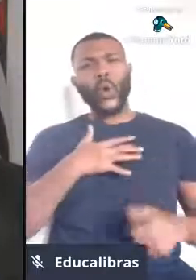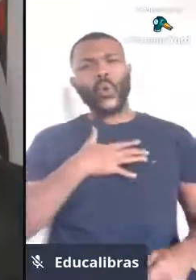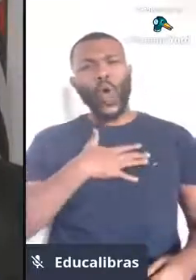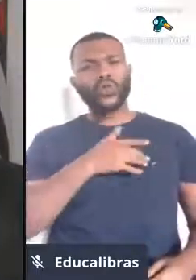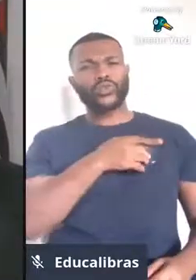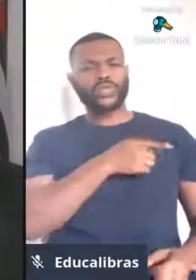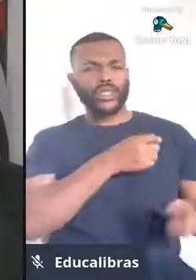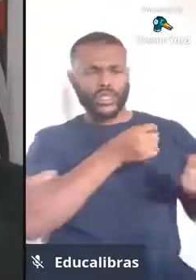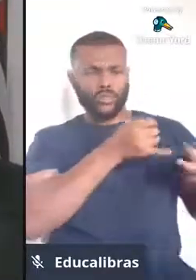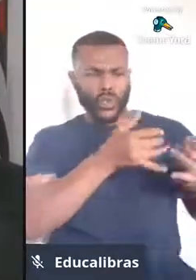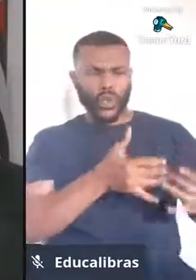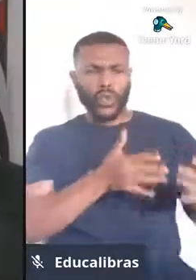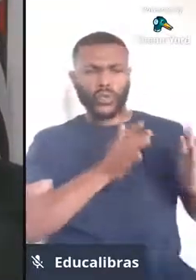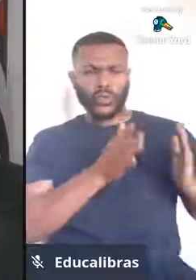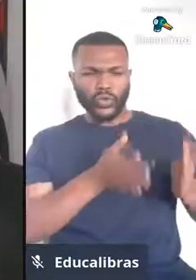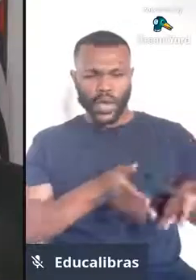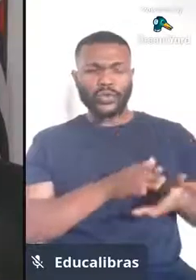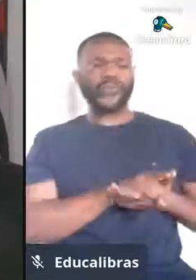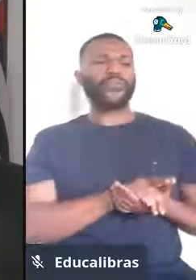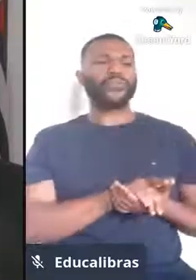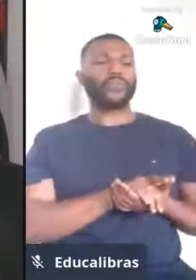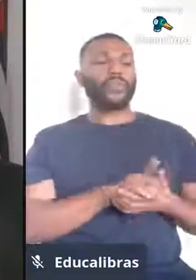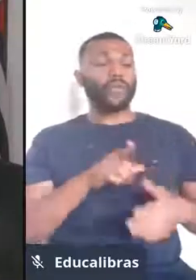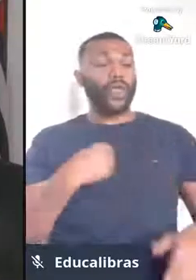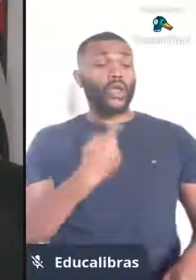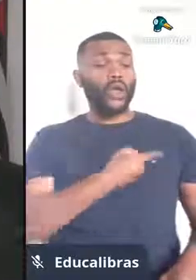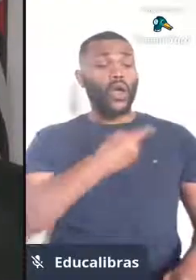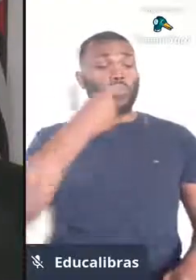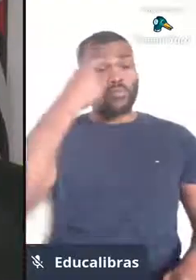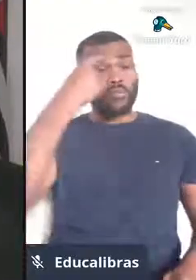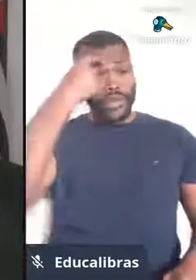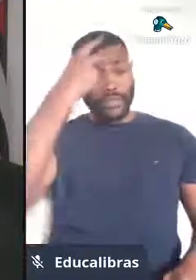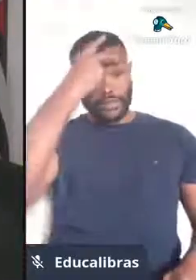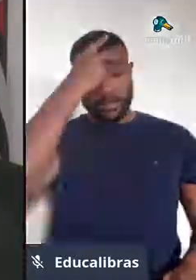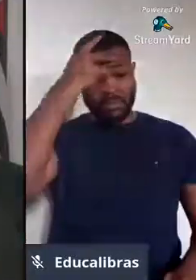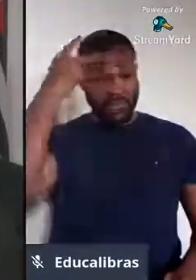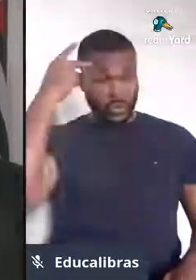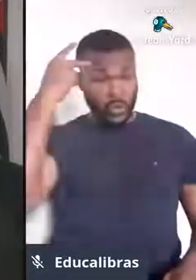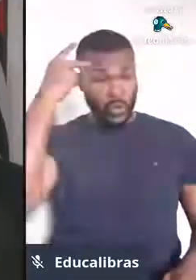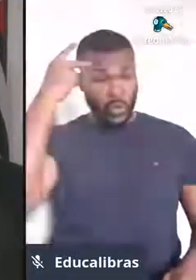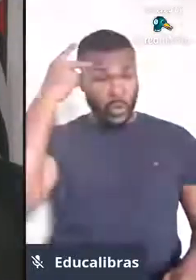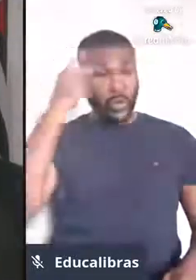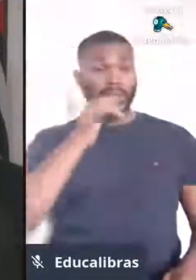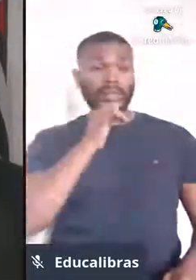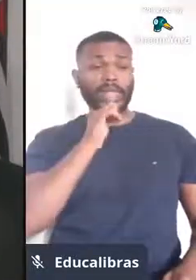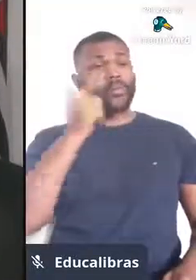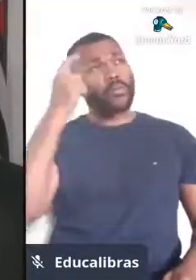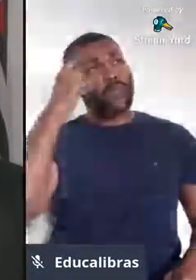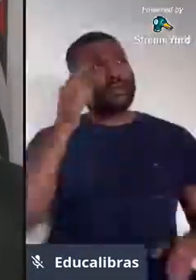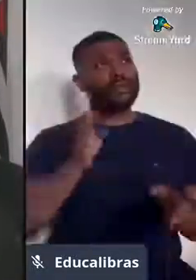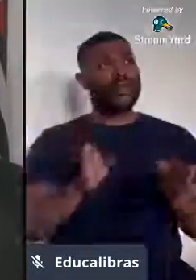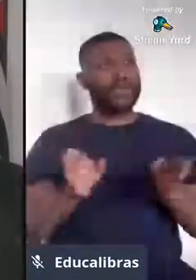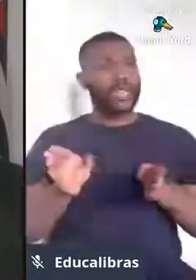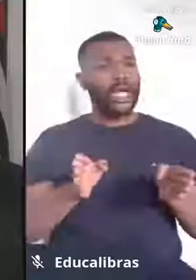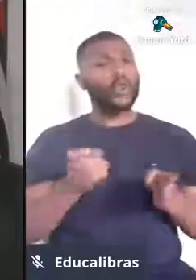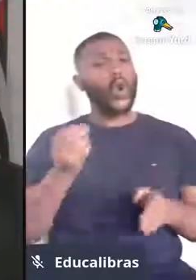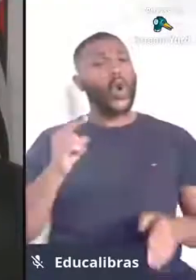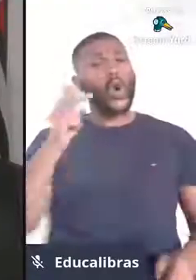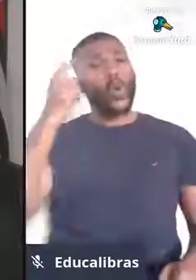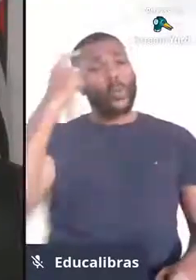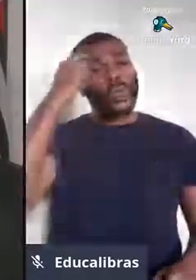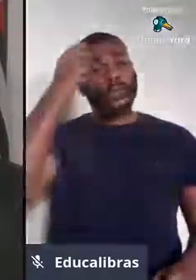vez. Quando a gente pensa na pessoa, quando a gente pensa na acessibilidade, ou quando a gente pensa na pessoa com algum tipo